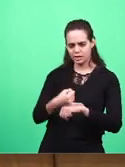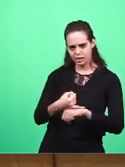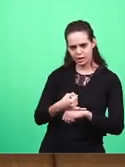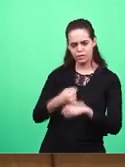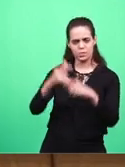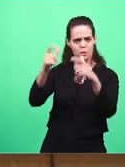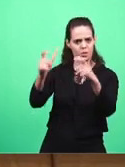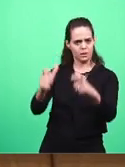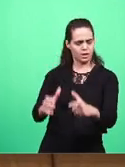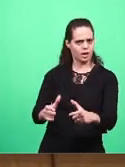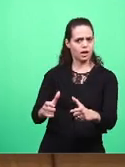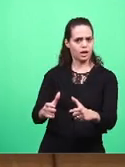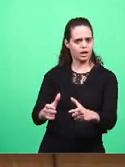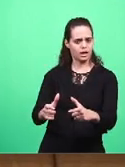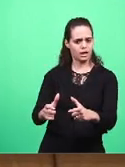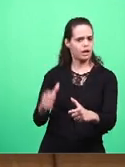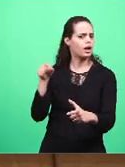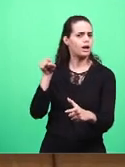aplicação?